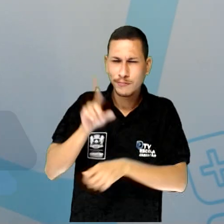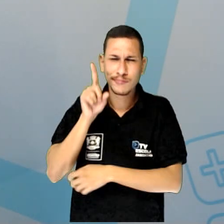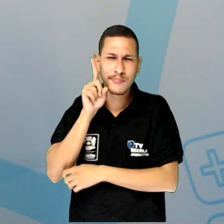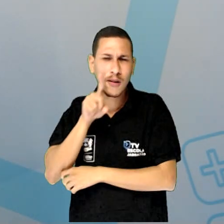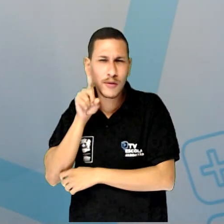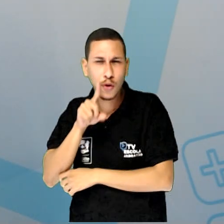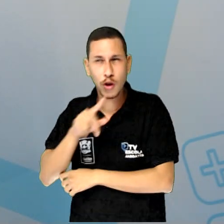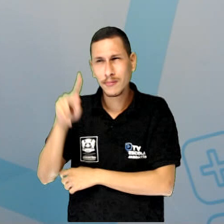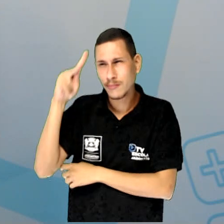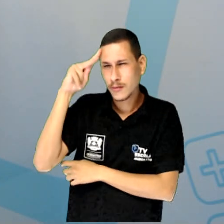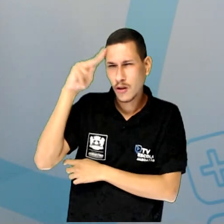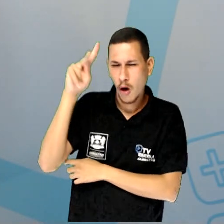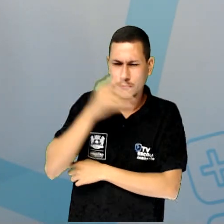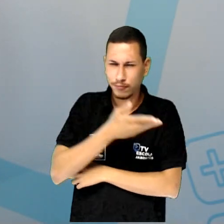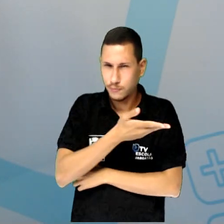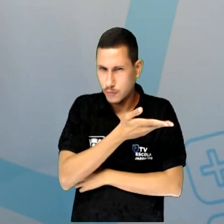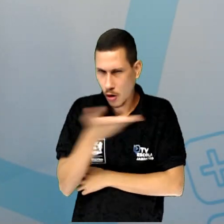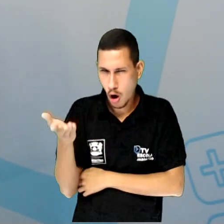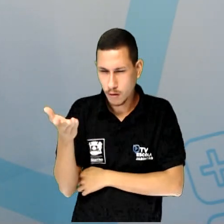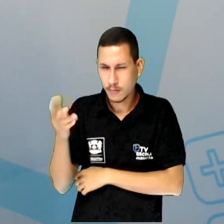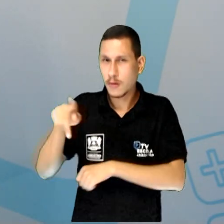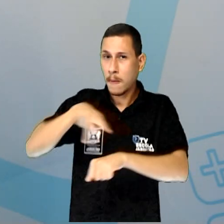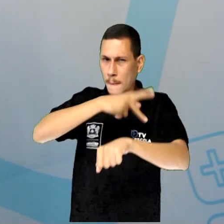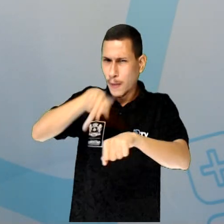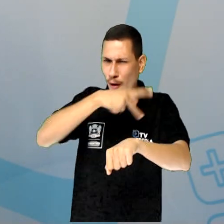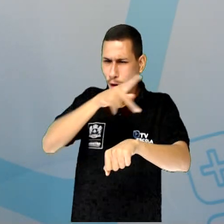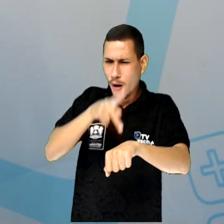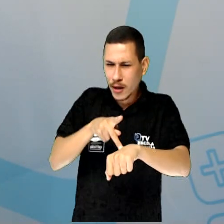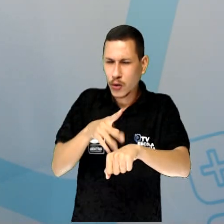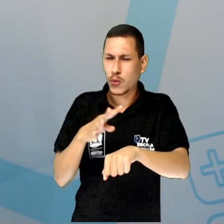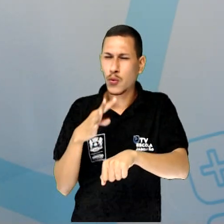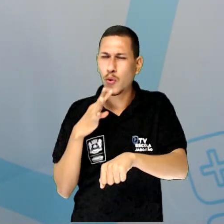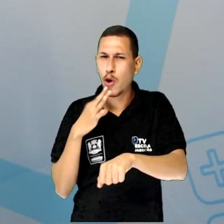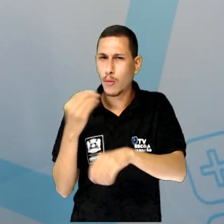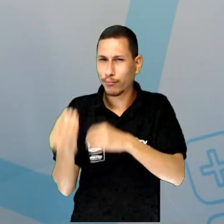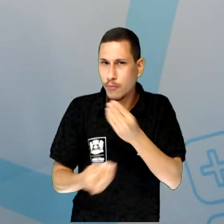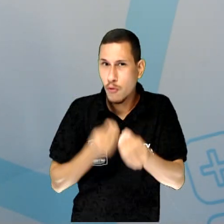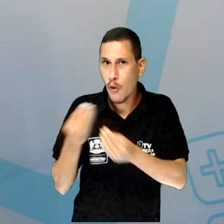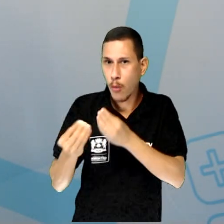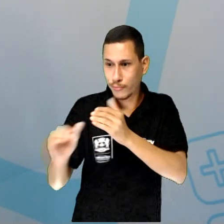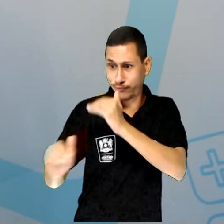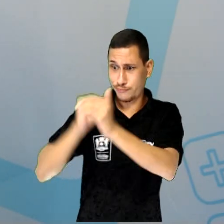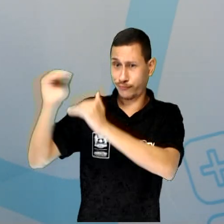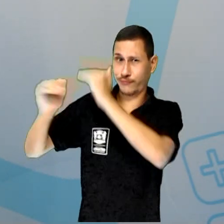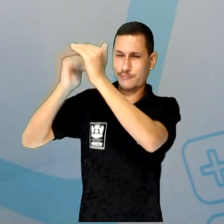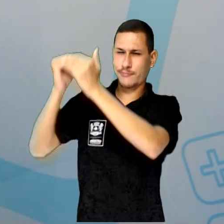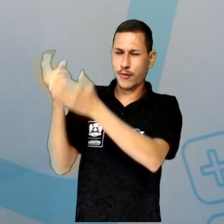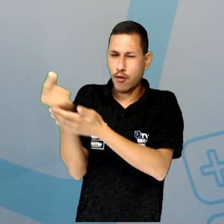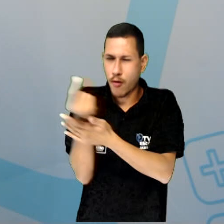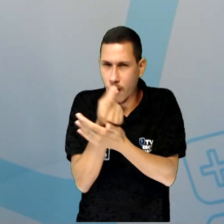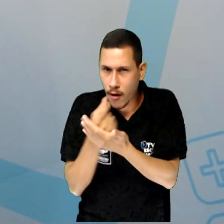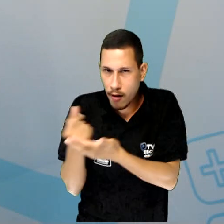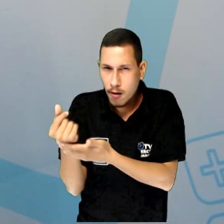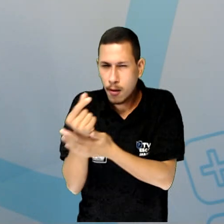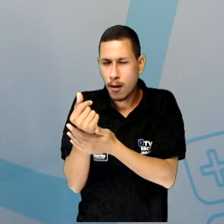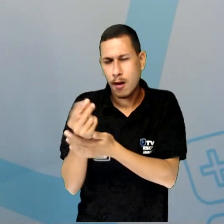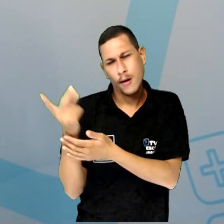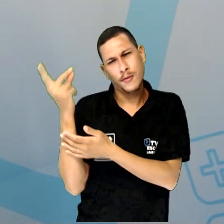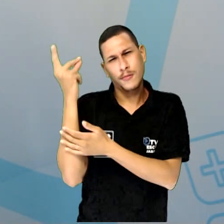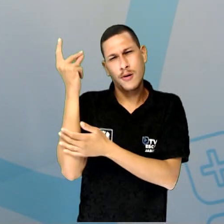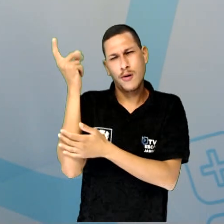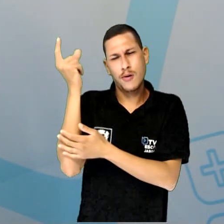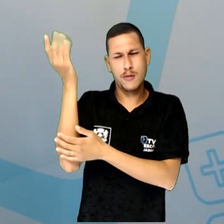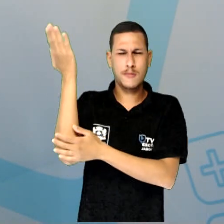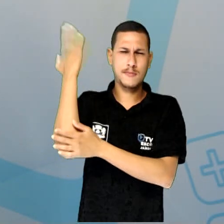para você que é um país que é conhecido como uma grande superpotência, né? Não é de hoje que nós